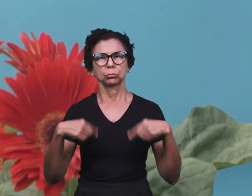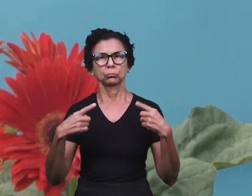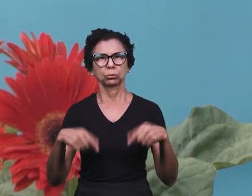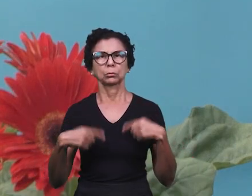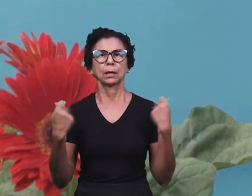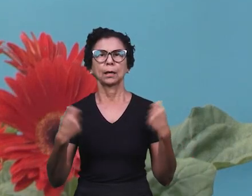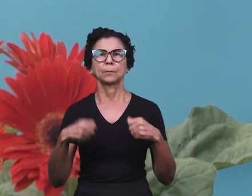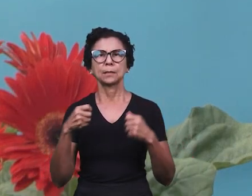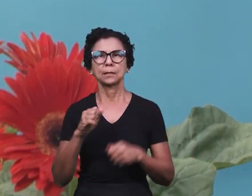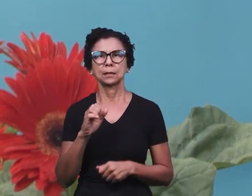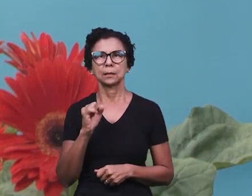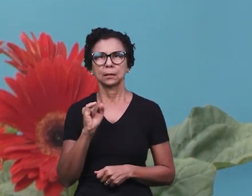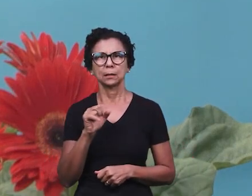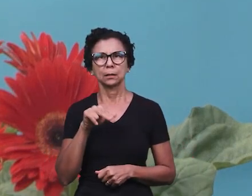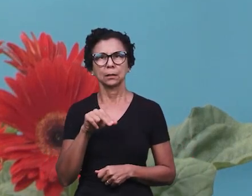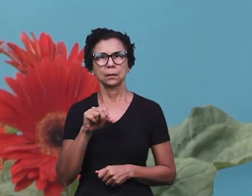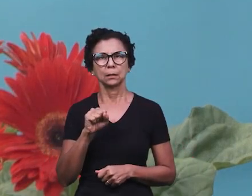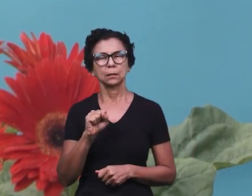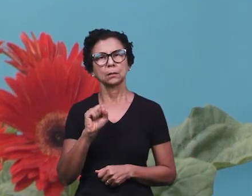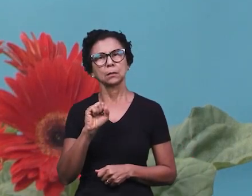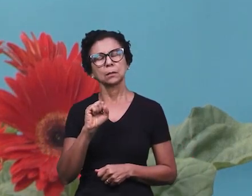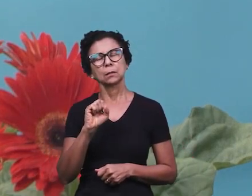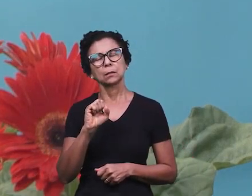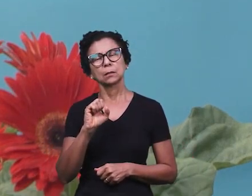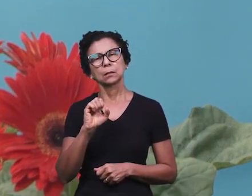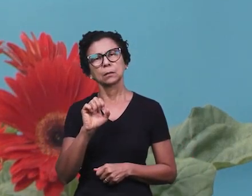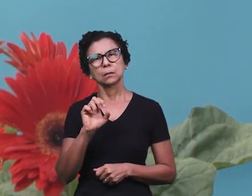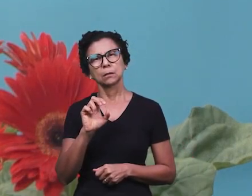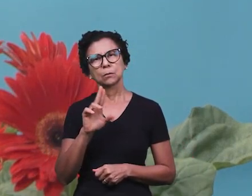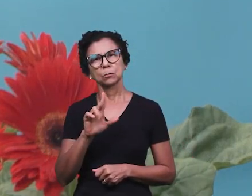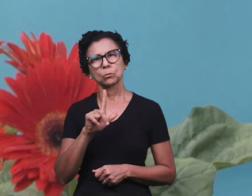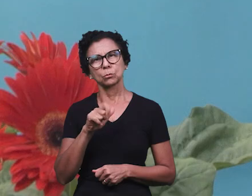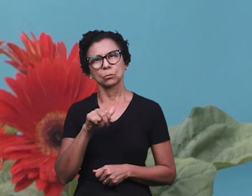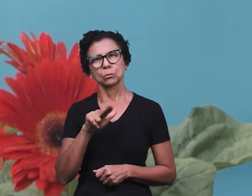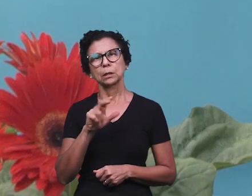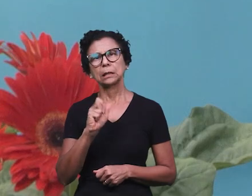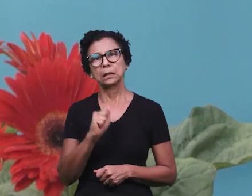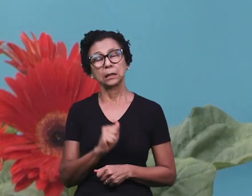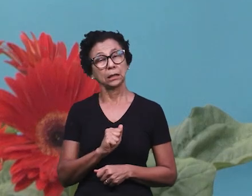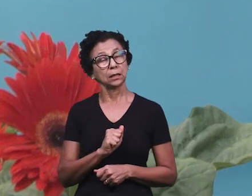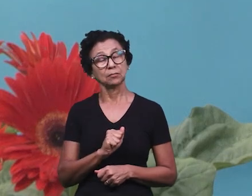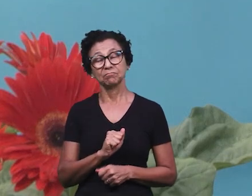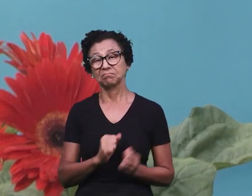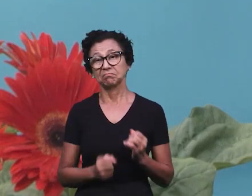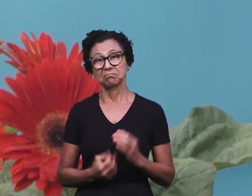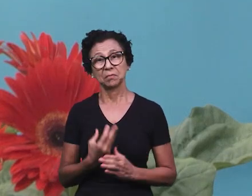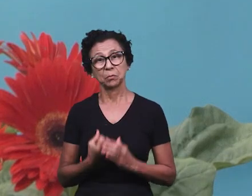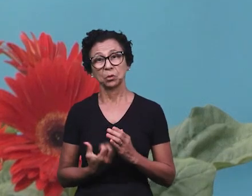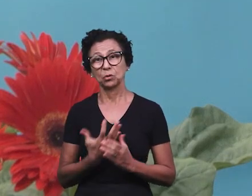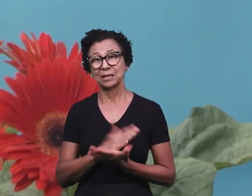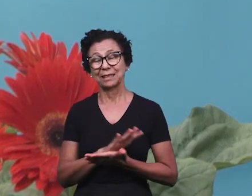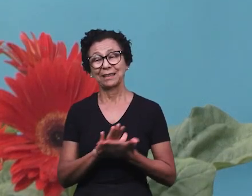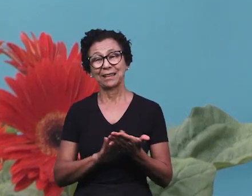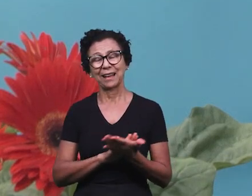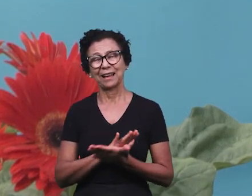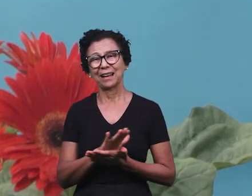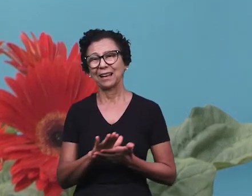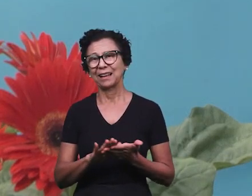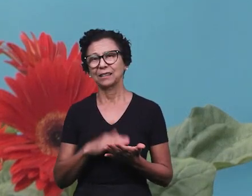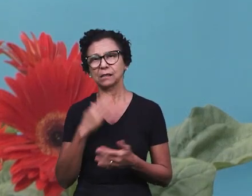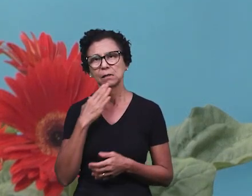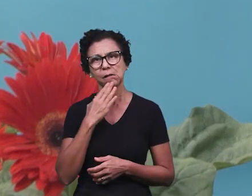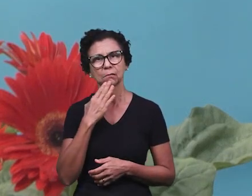que esse paciente não vai produzir e ao longo do tempo ele vai parar de produzir mesmo. Então, não tem